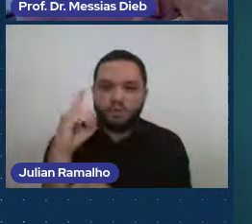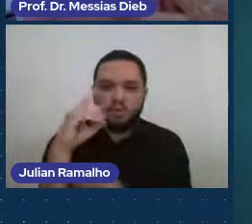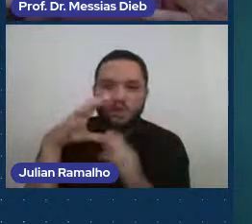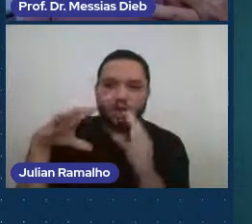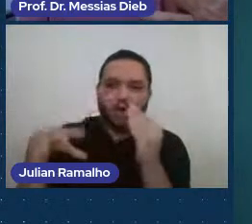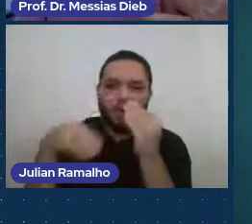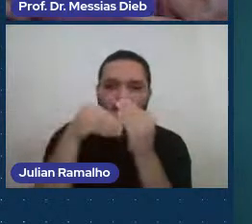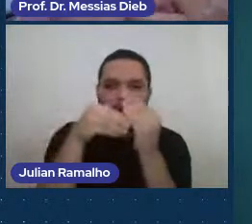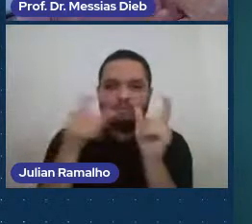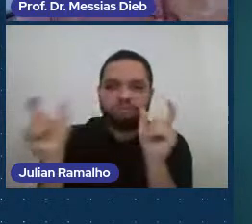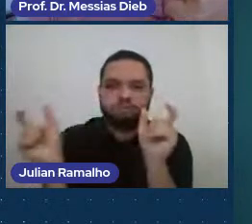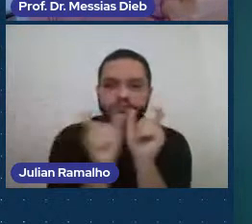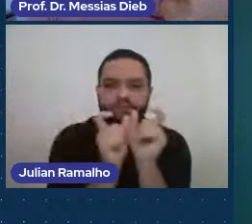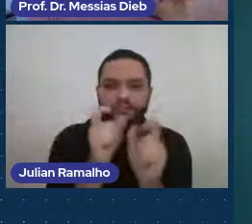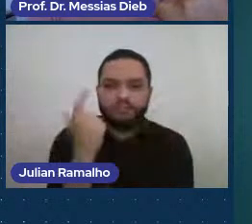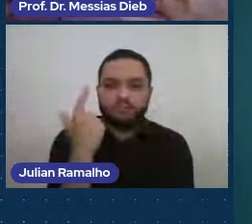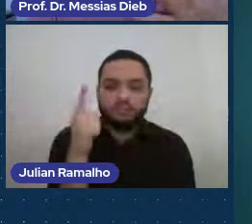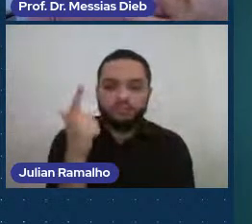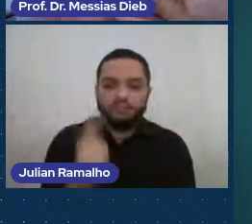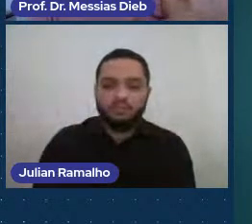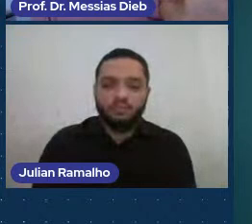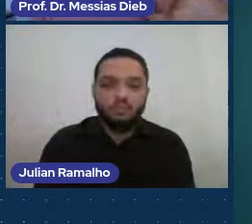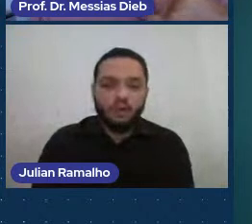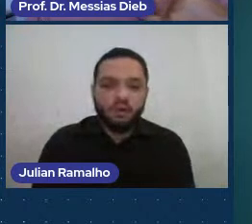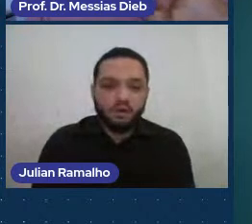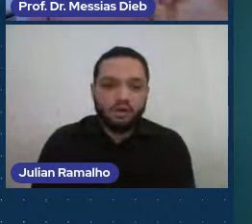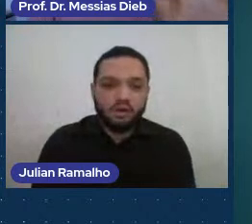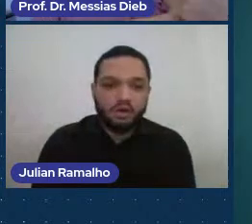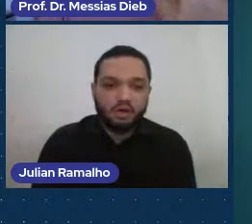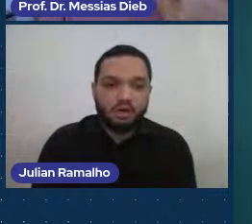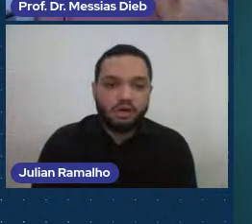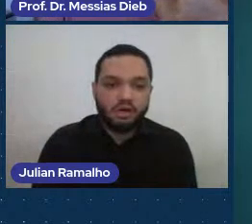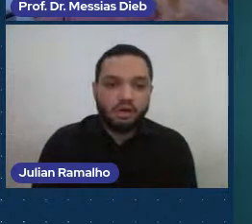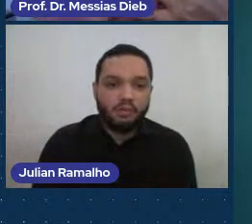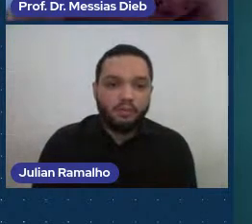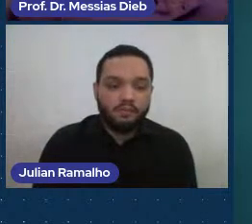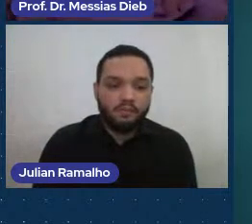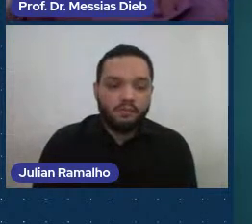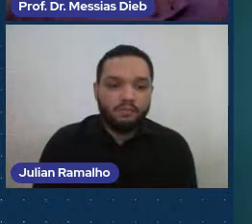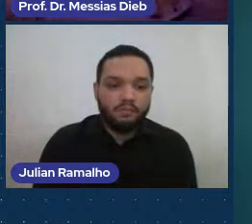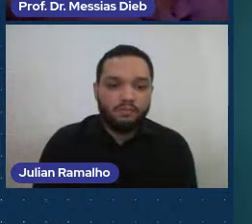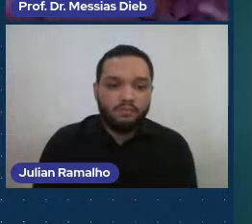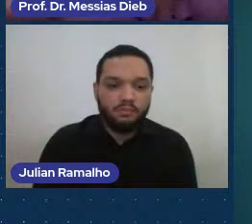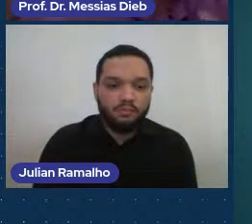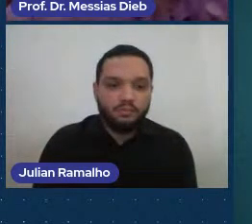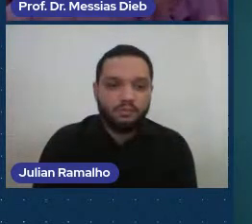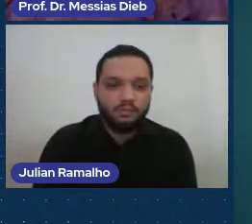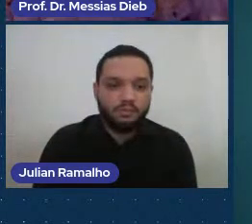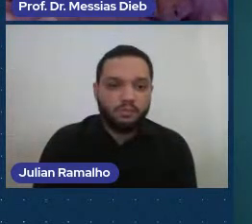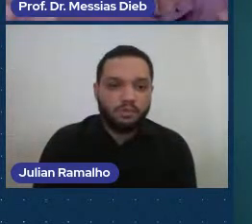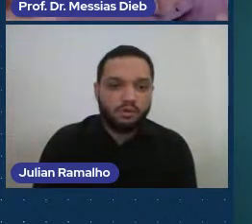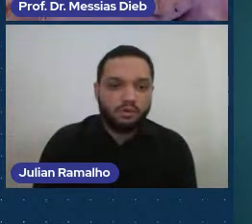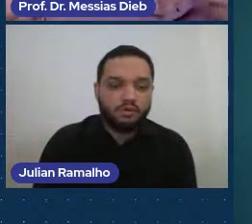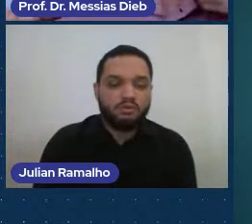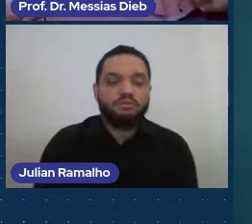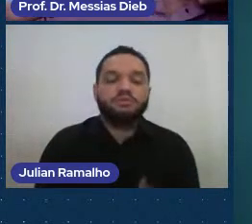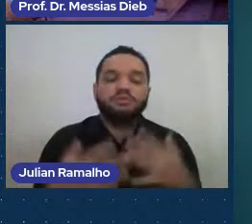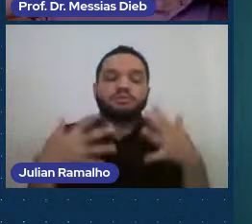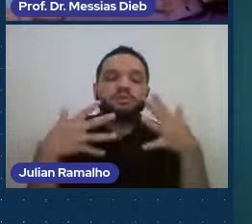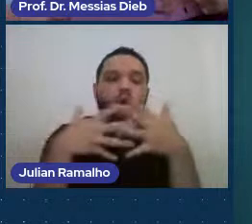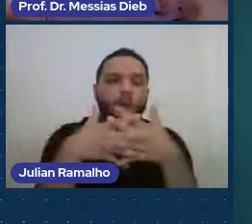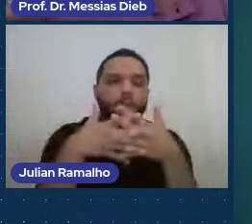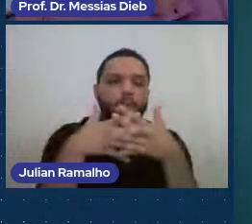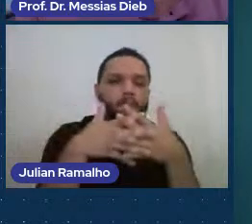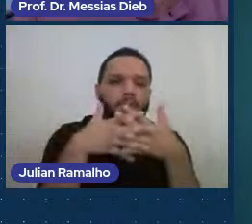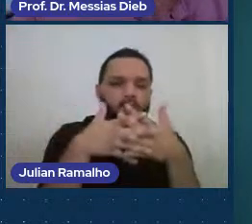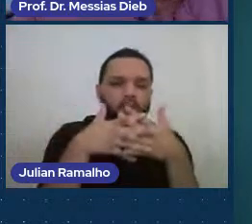né? Não há um complemento verbal aí, né, do objeto direto. E a complicação da compreensão, porque